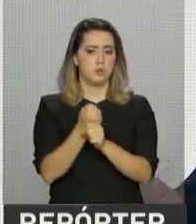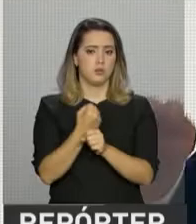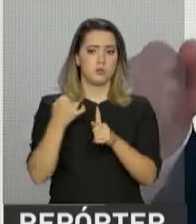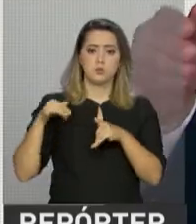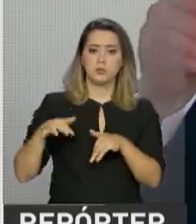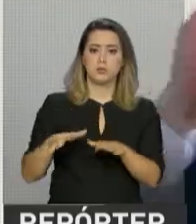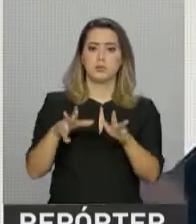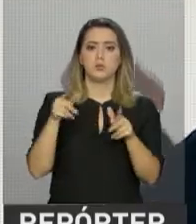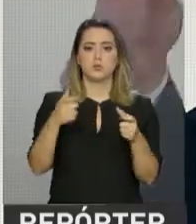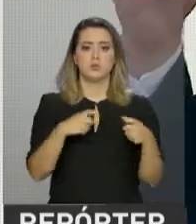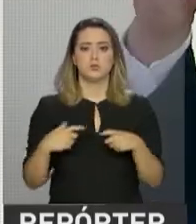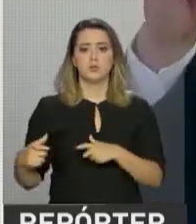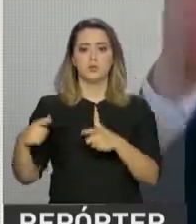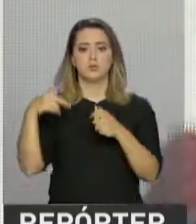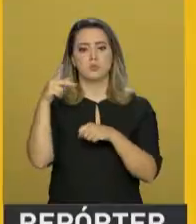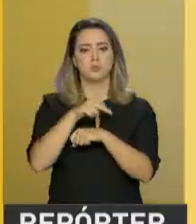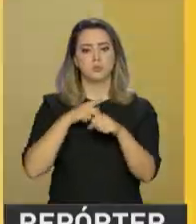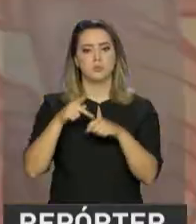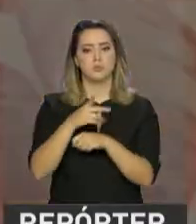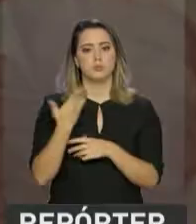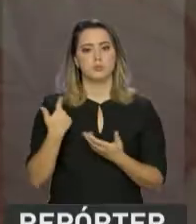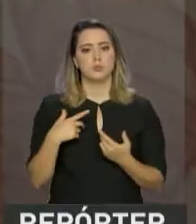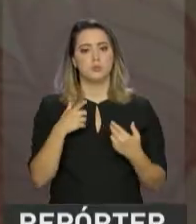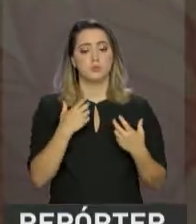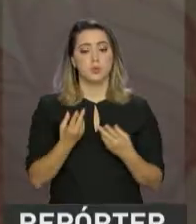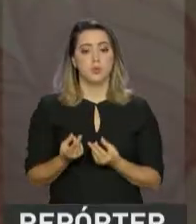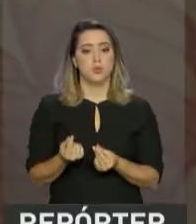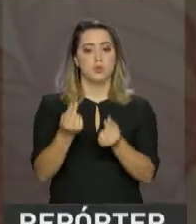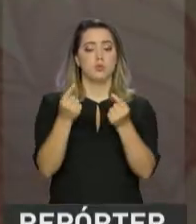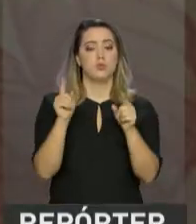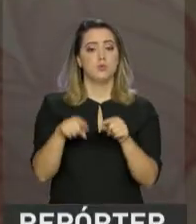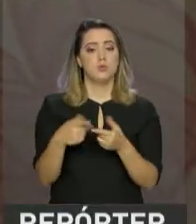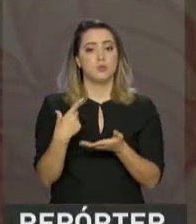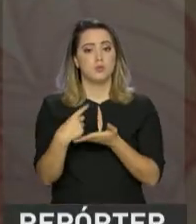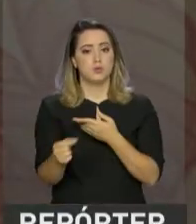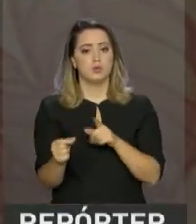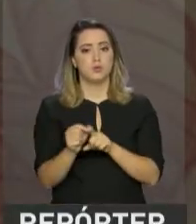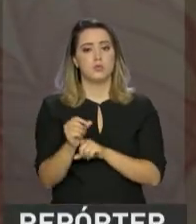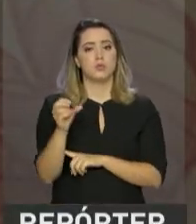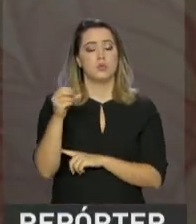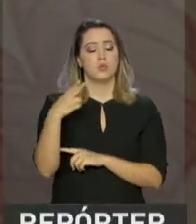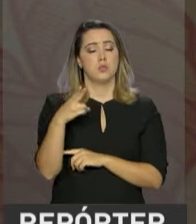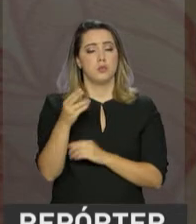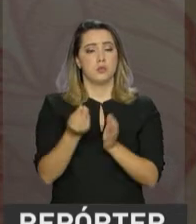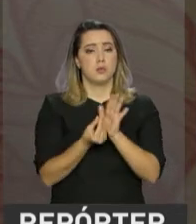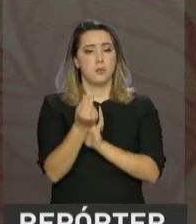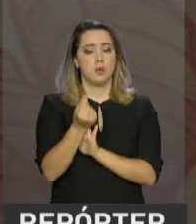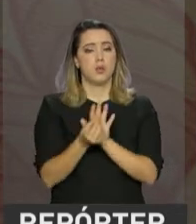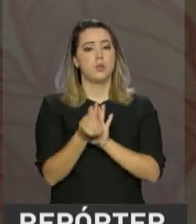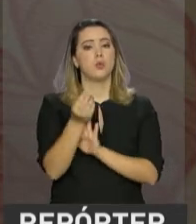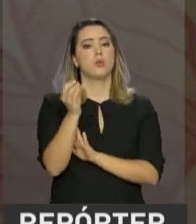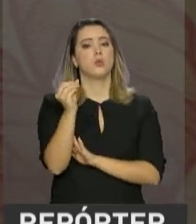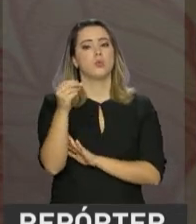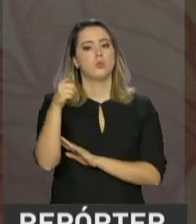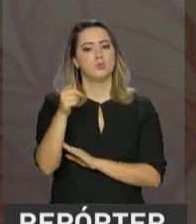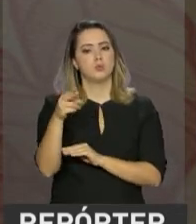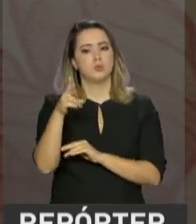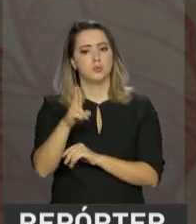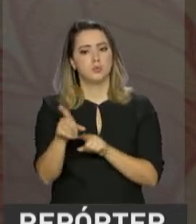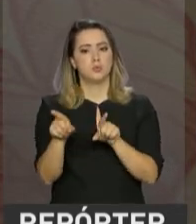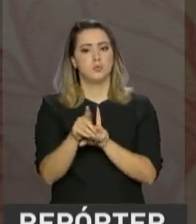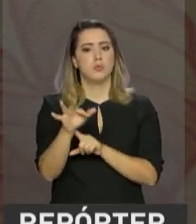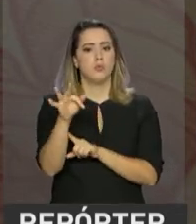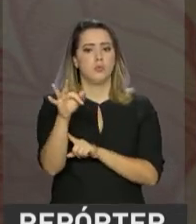todas as regiões do país os recursos vão sair do orçamento geral da união do fundo de garantia do tempo de